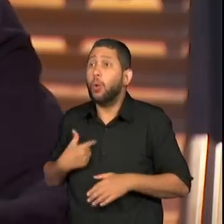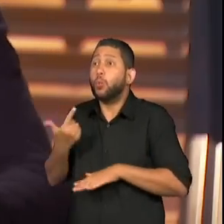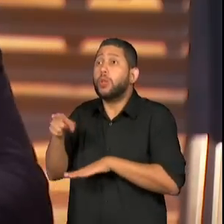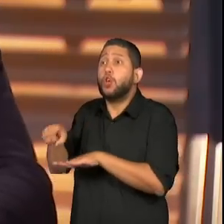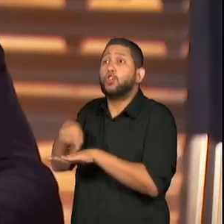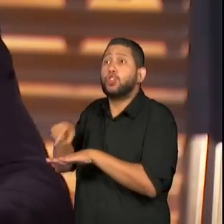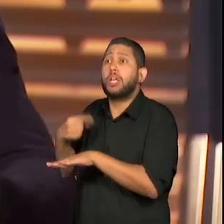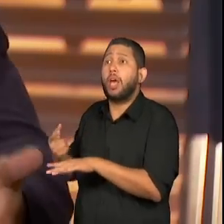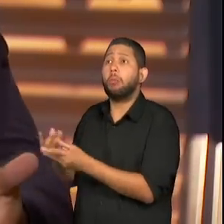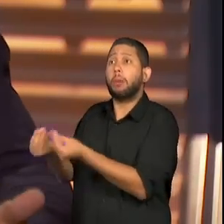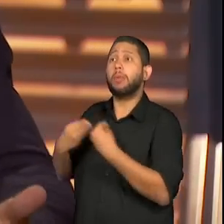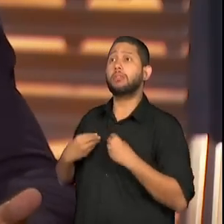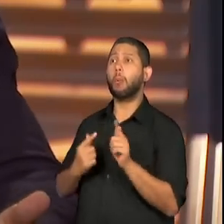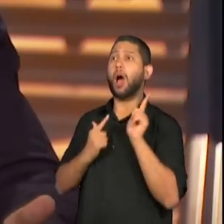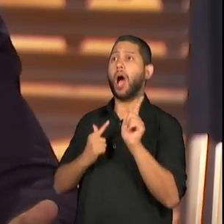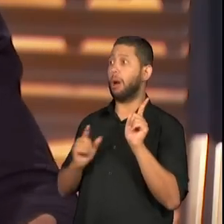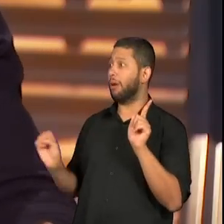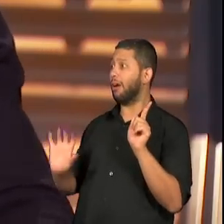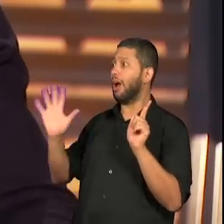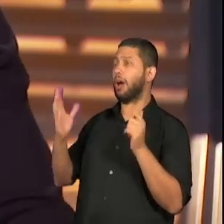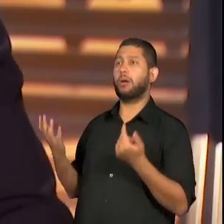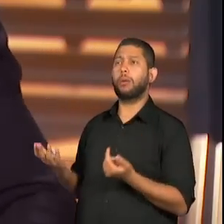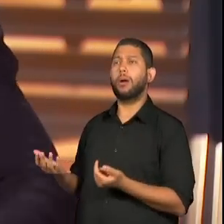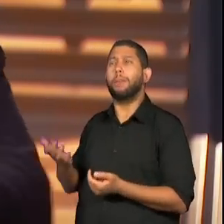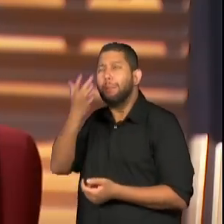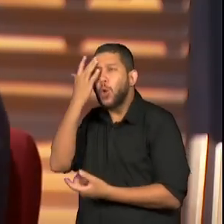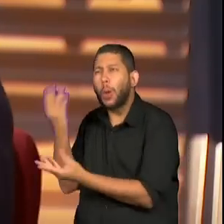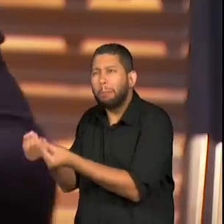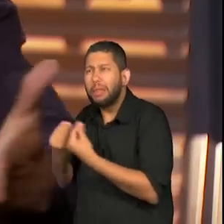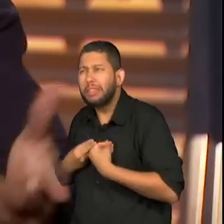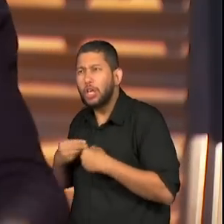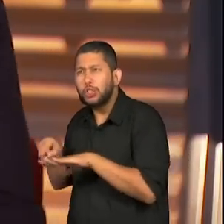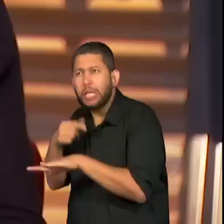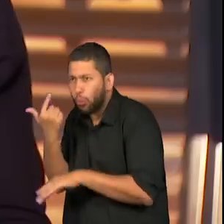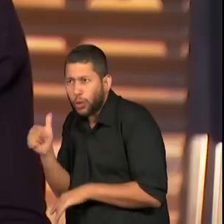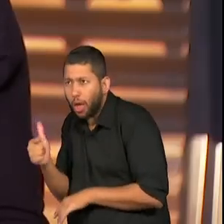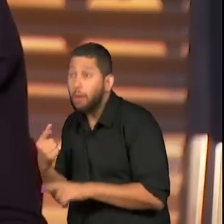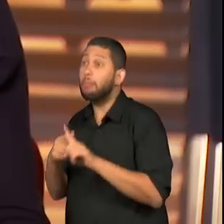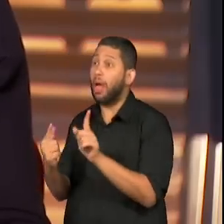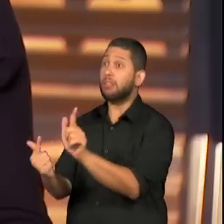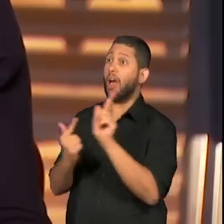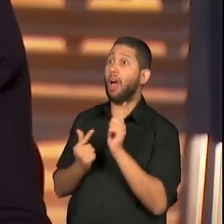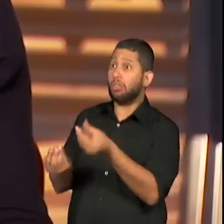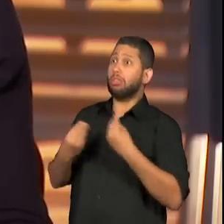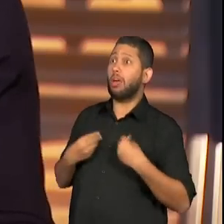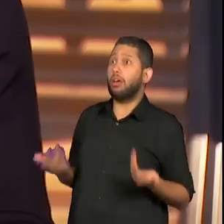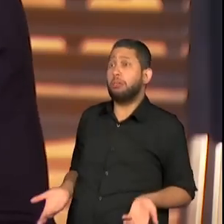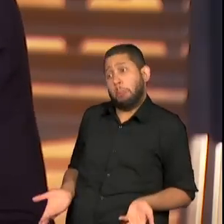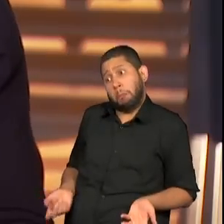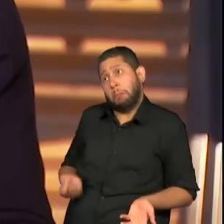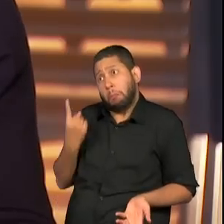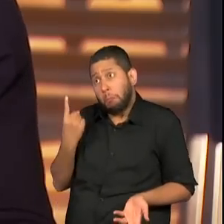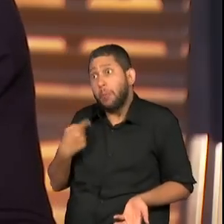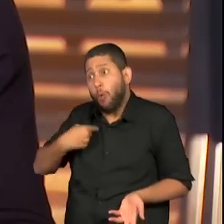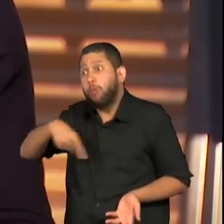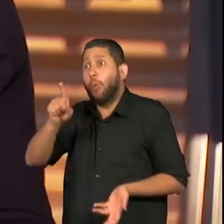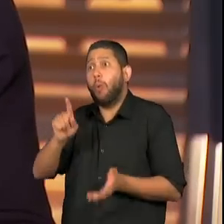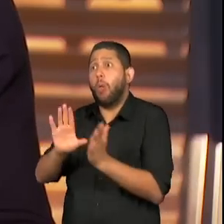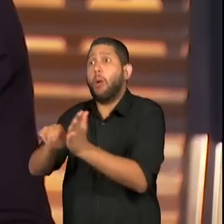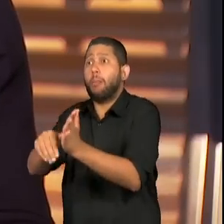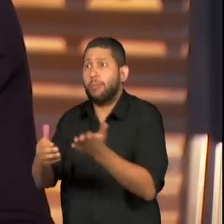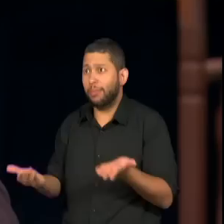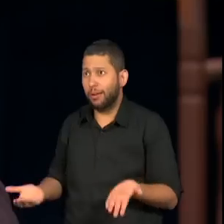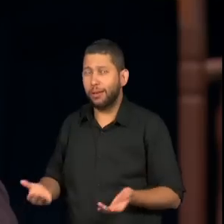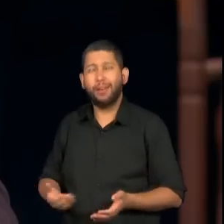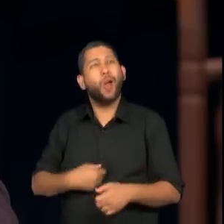alguém com uma arma que custa caro para poder distribuir para sair para roubar. Então, tipo, durante